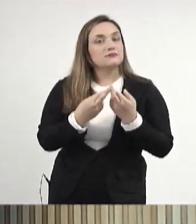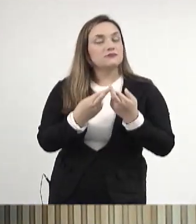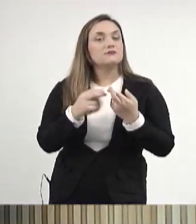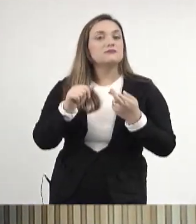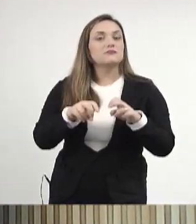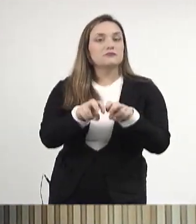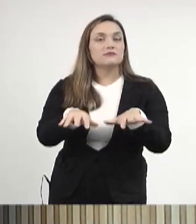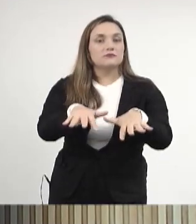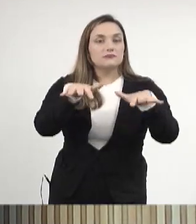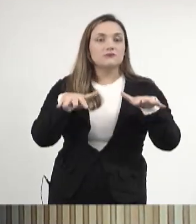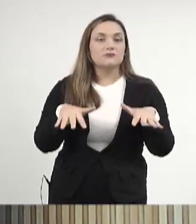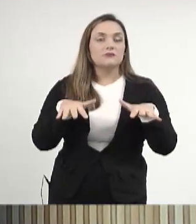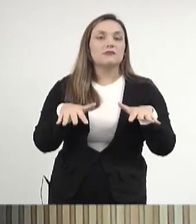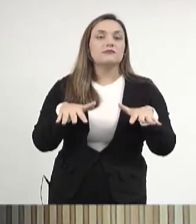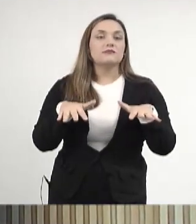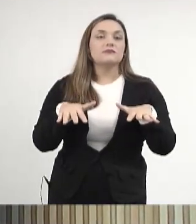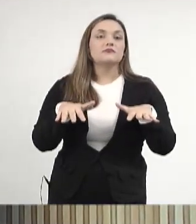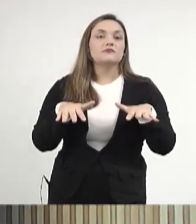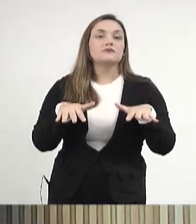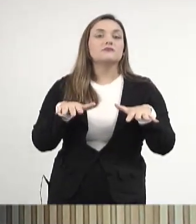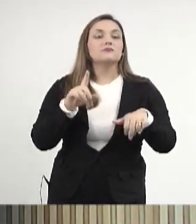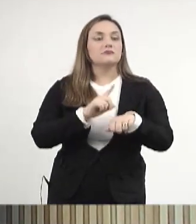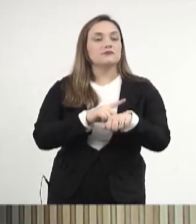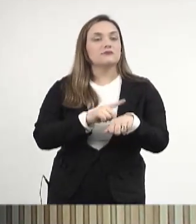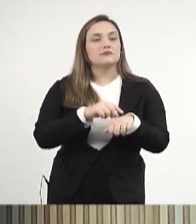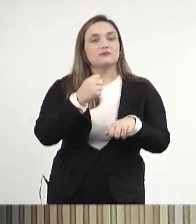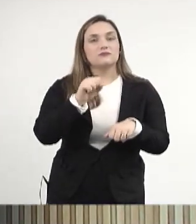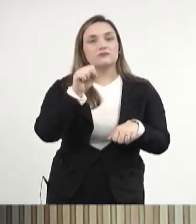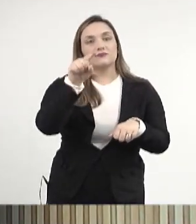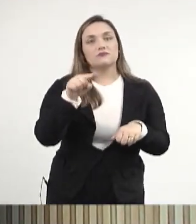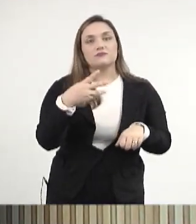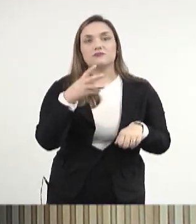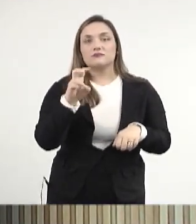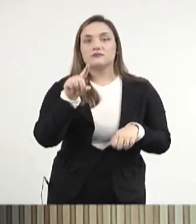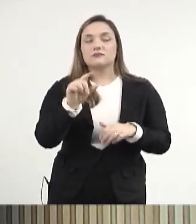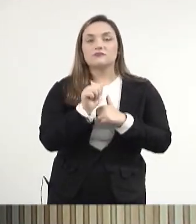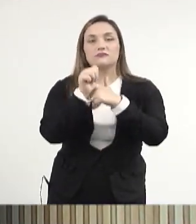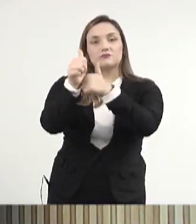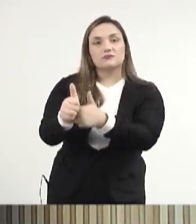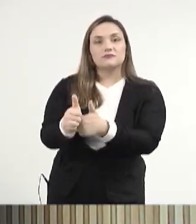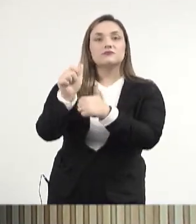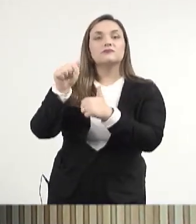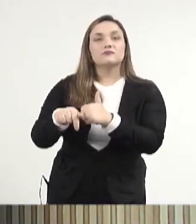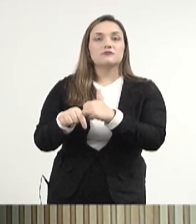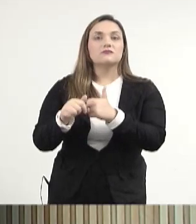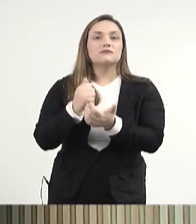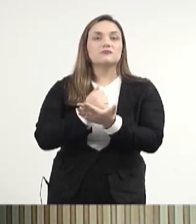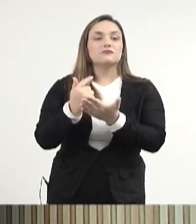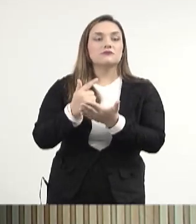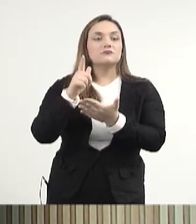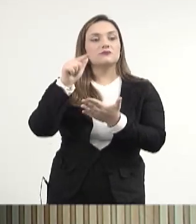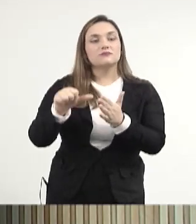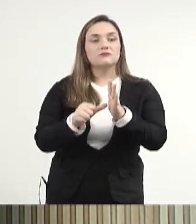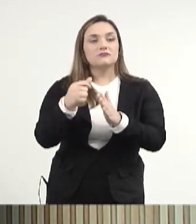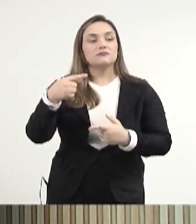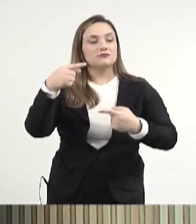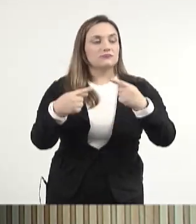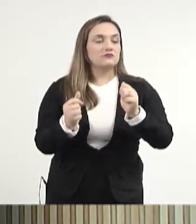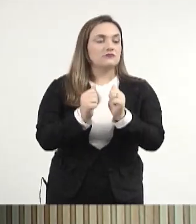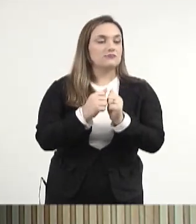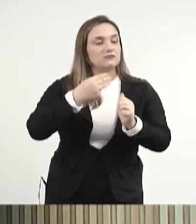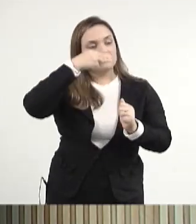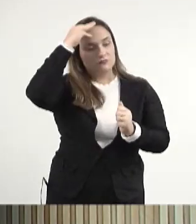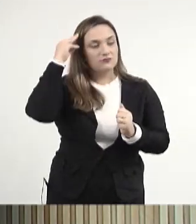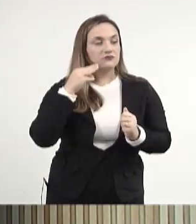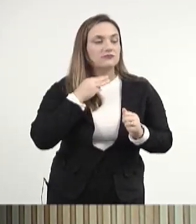no plenário da Assembleia Legislativa e às 8h45 você acompanha ao vivo aqui na nossa programação o Primeira Discussão com a Maritê